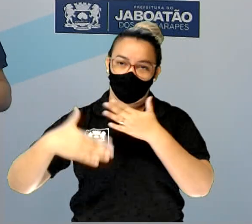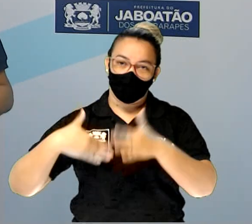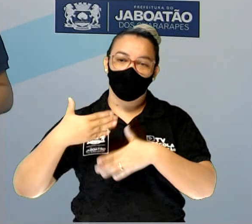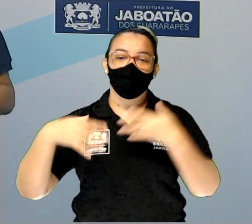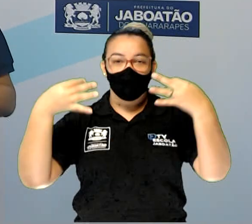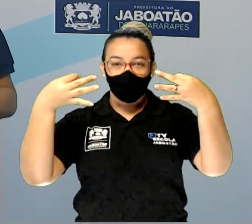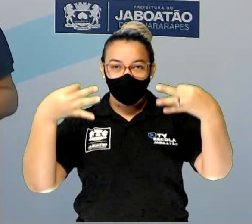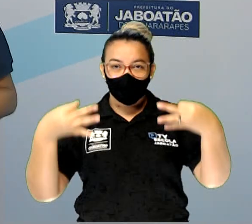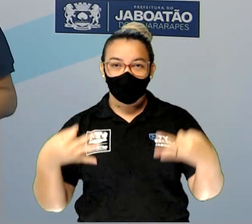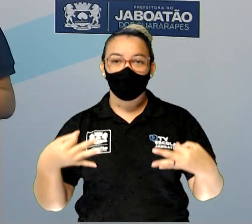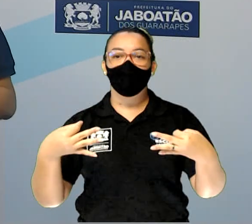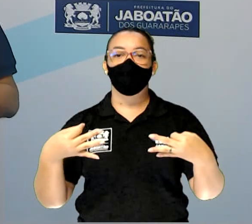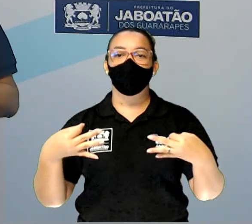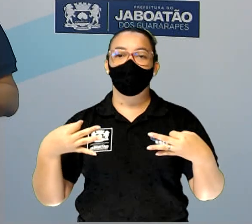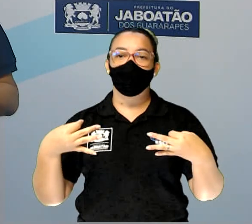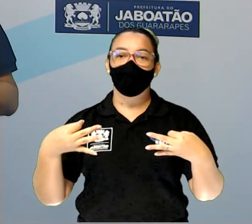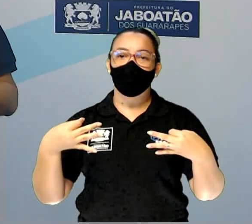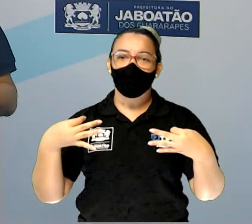isso foi causando